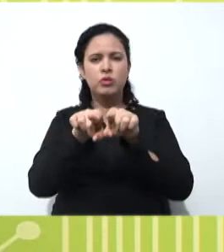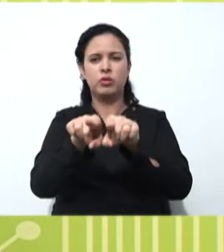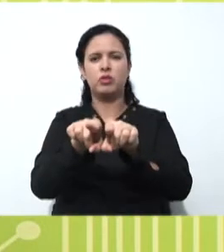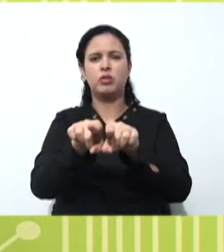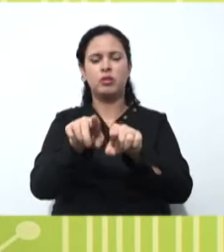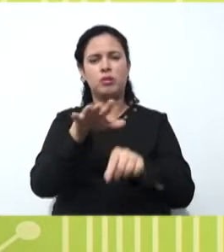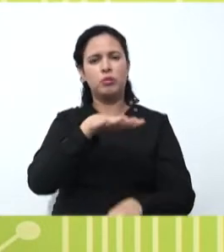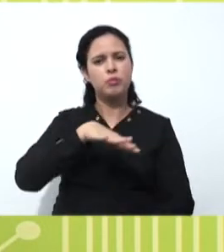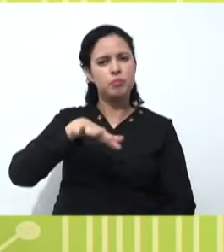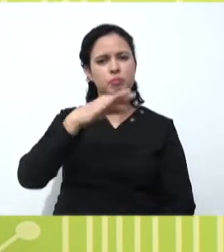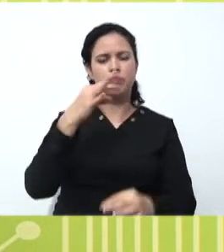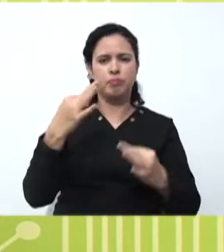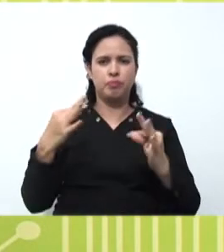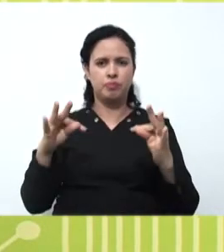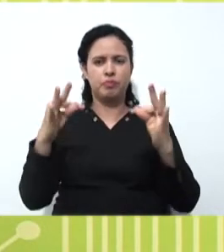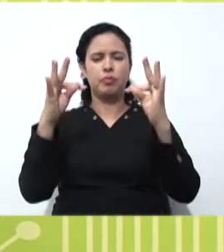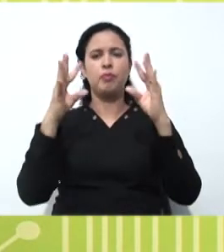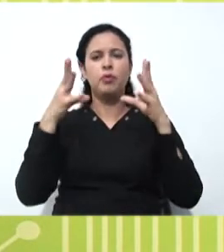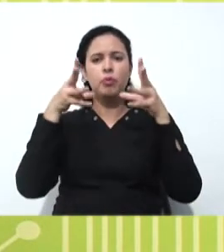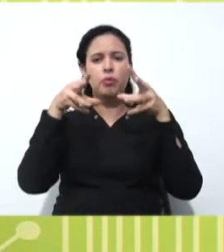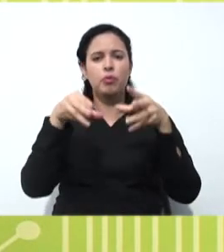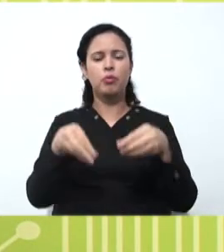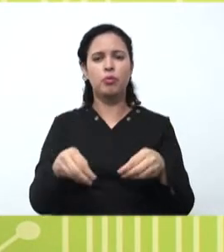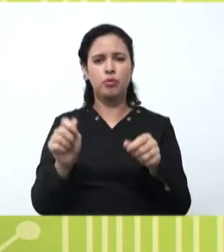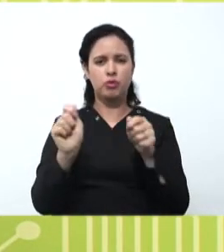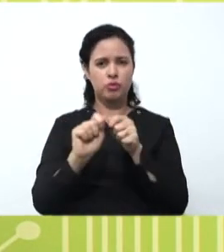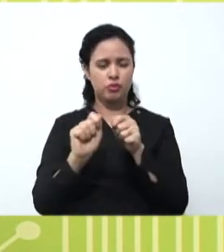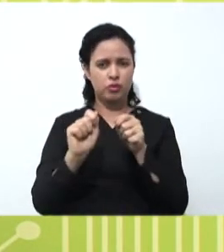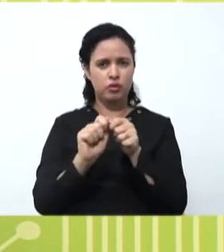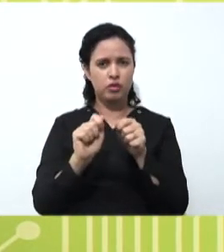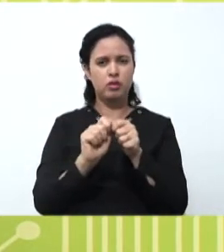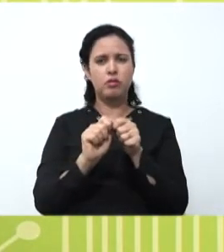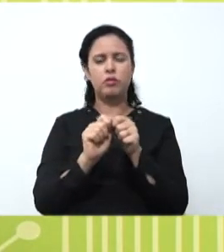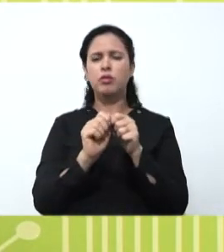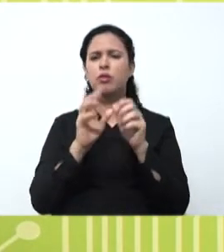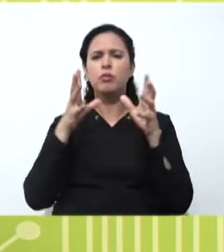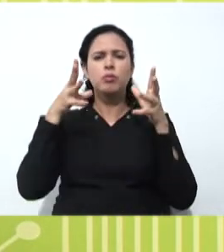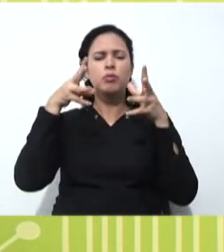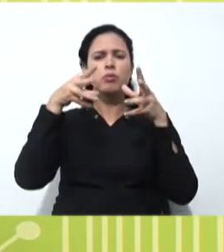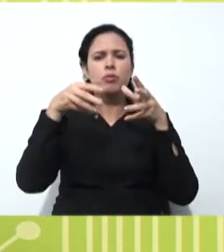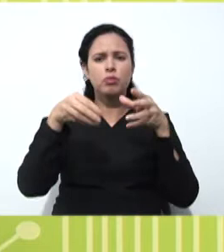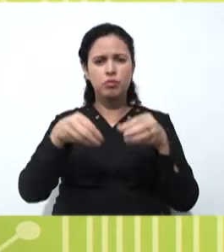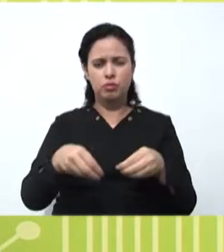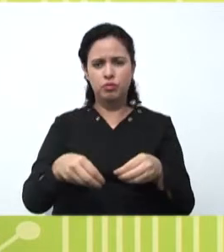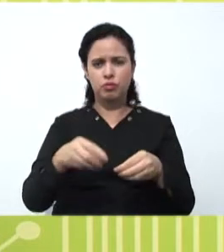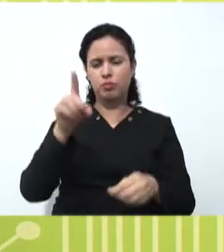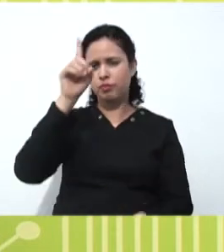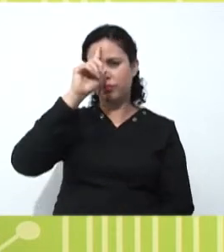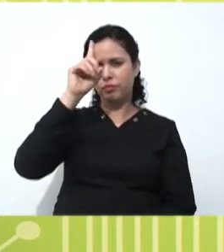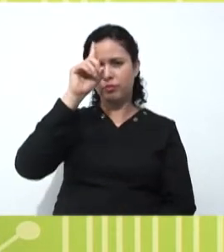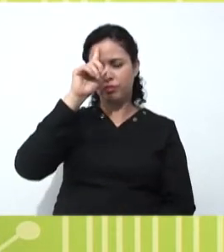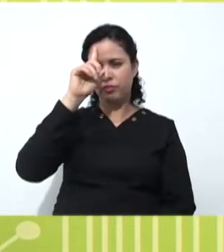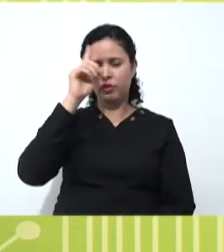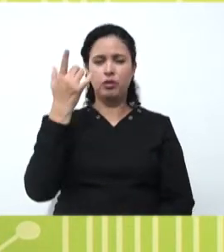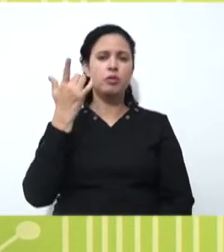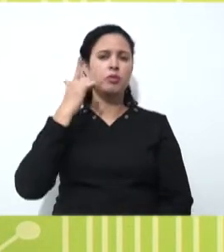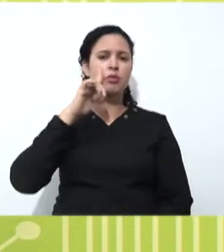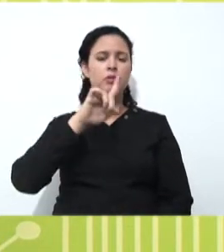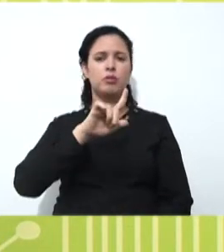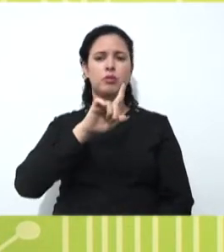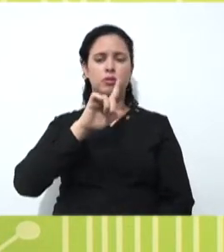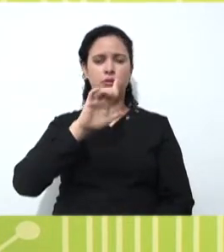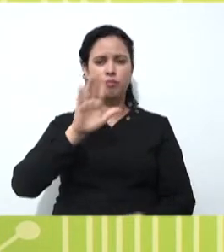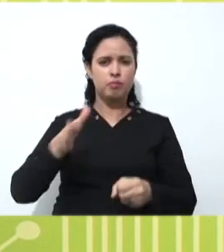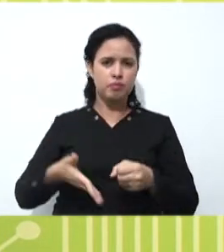ambiente tecnológico e tudo que a gente faz, todas as coisas que a gente faz no dia a dia, acaba